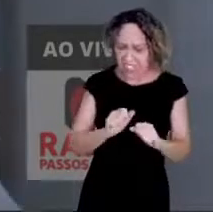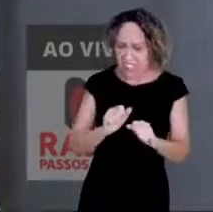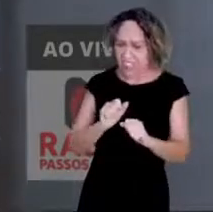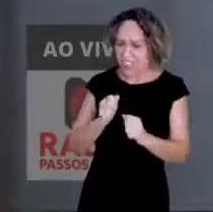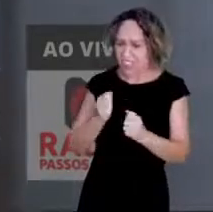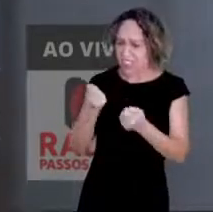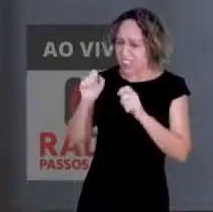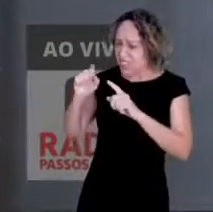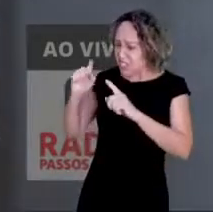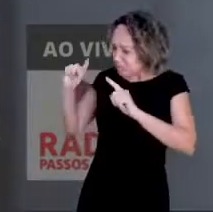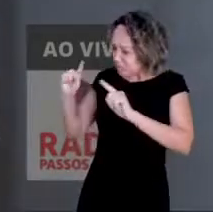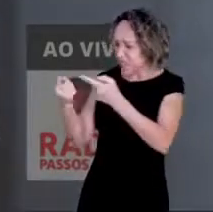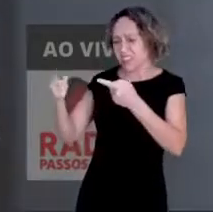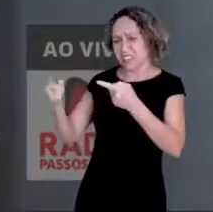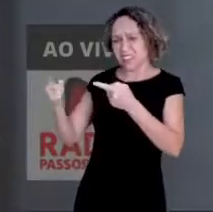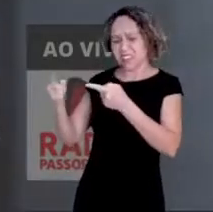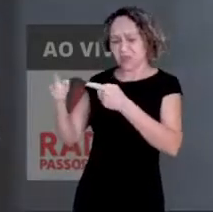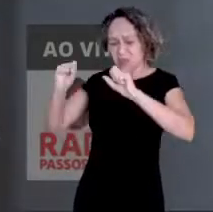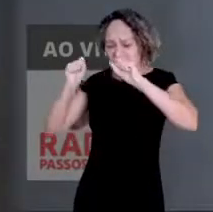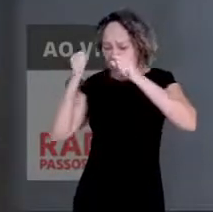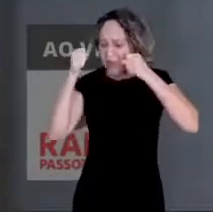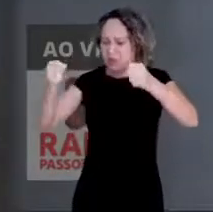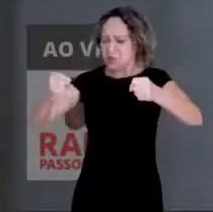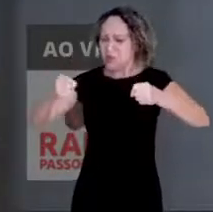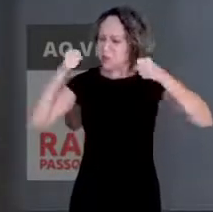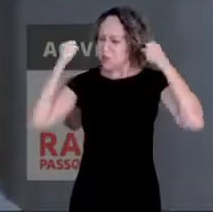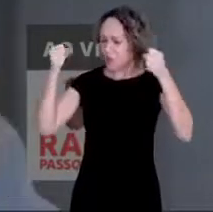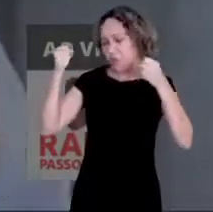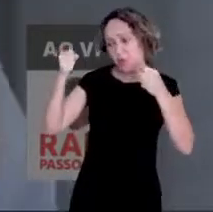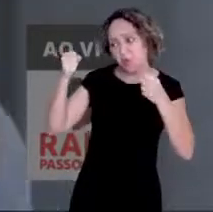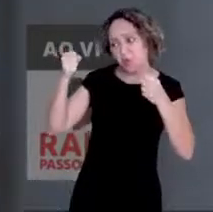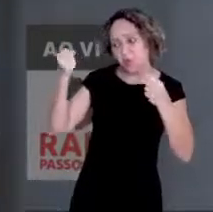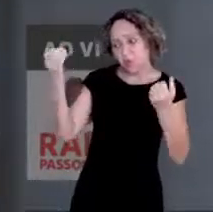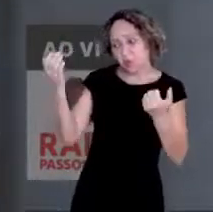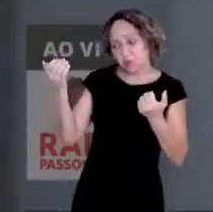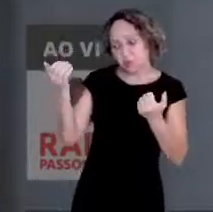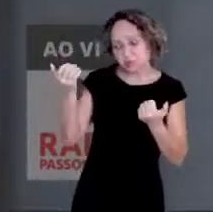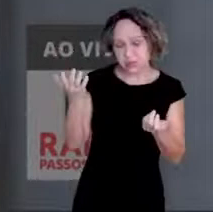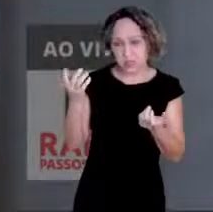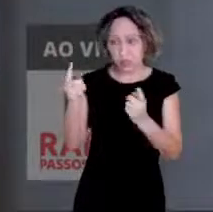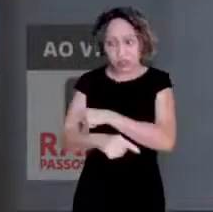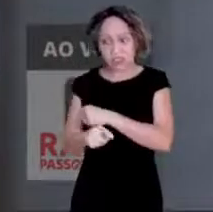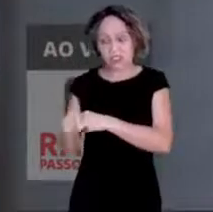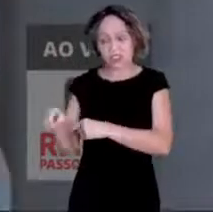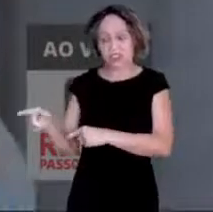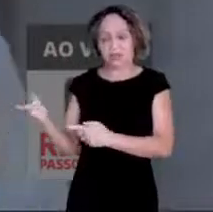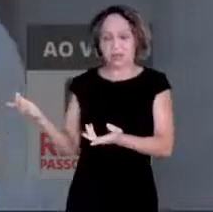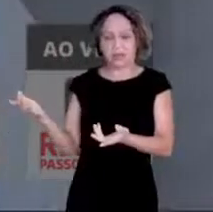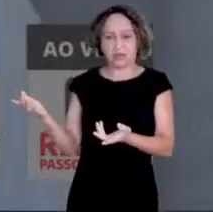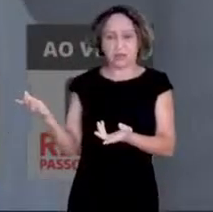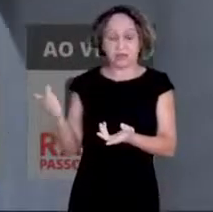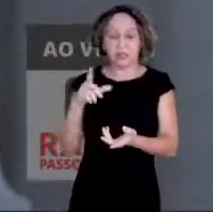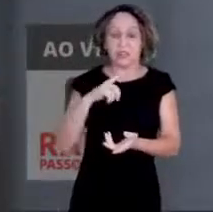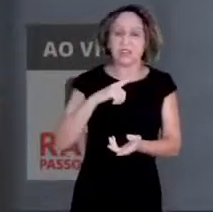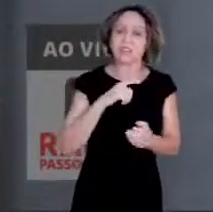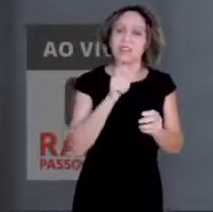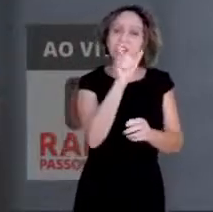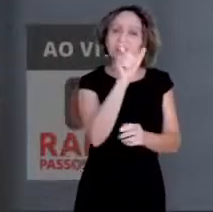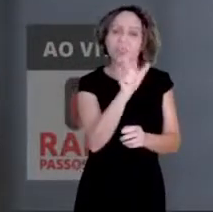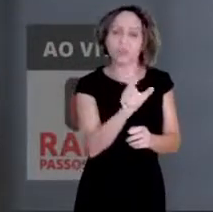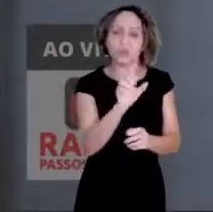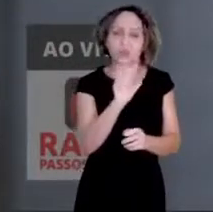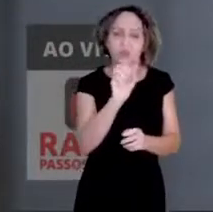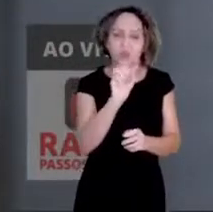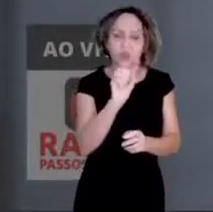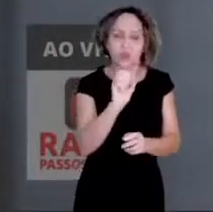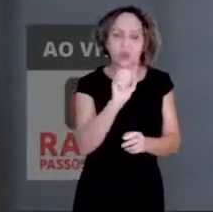na manutenção da Eletrobras, que são interessadas na manutenção do respeito à decisão soberana da sociedade, comecem a